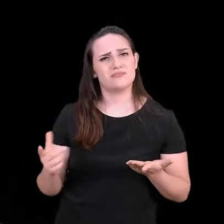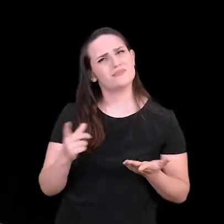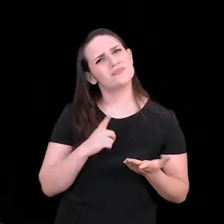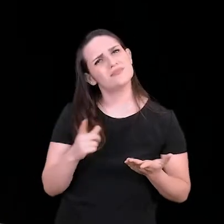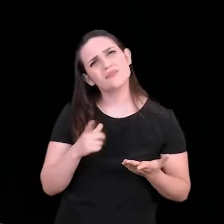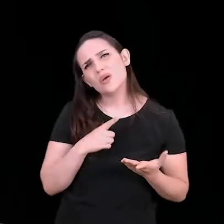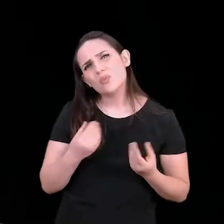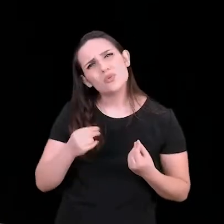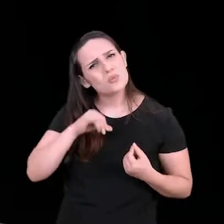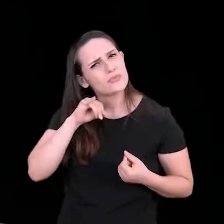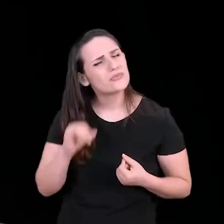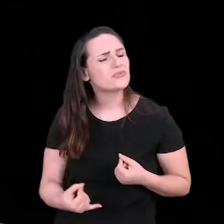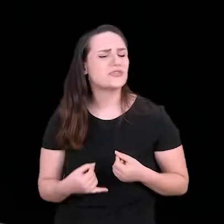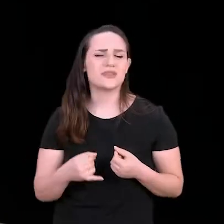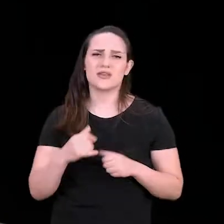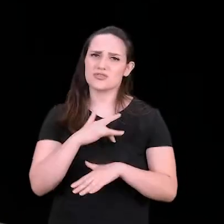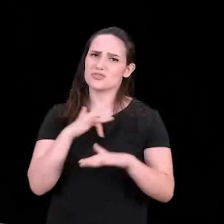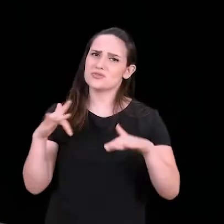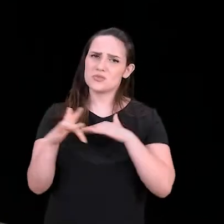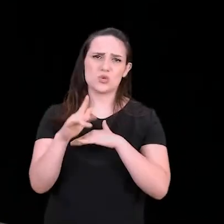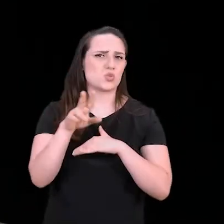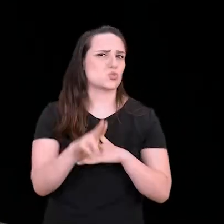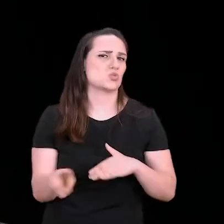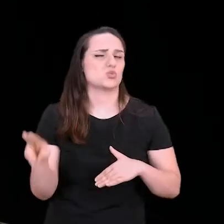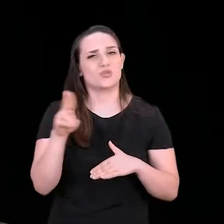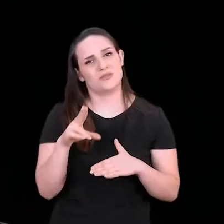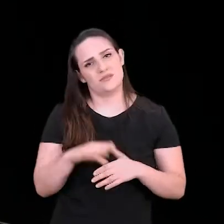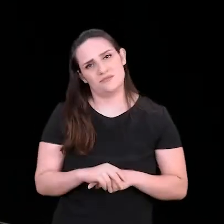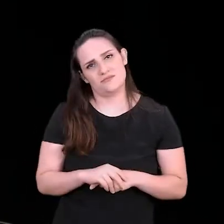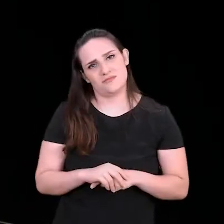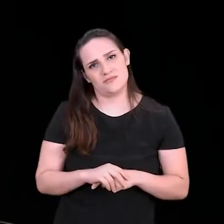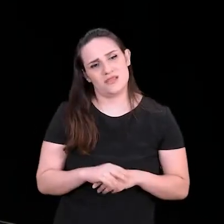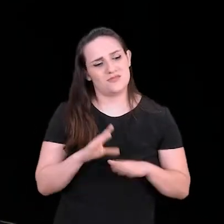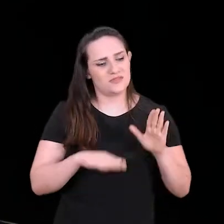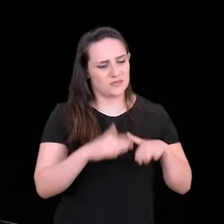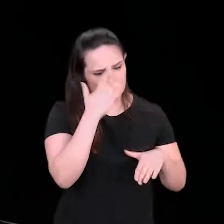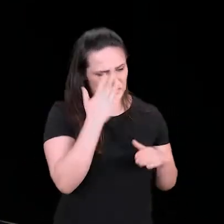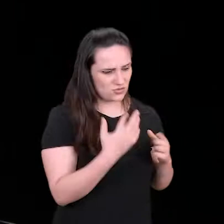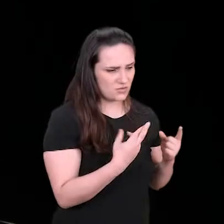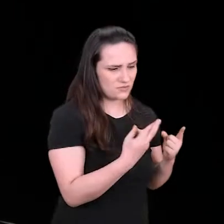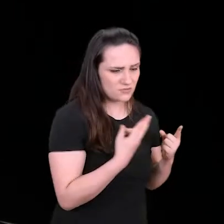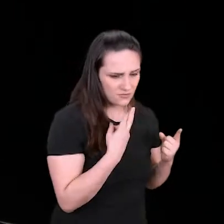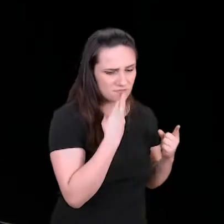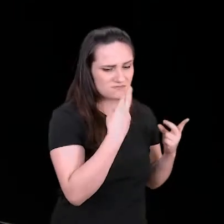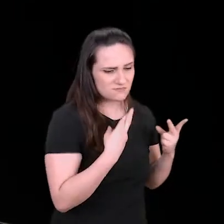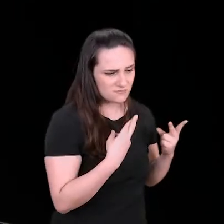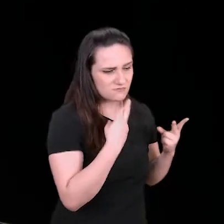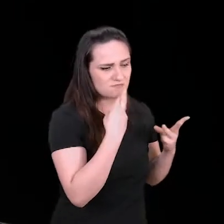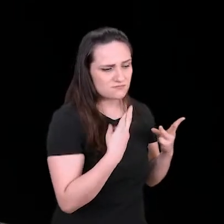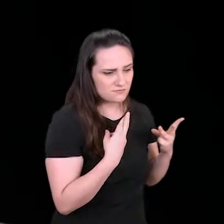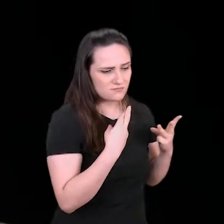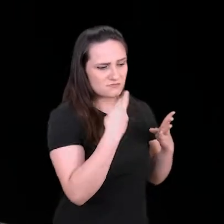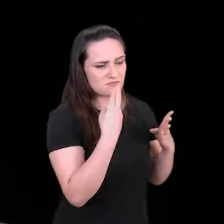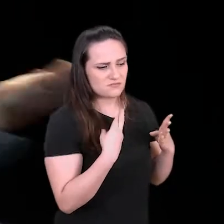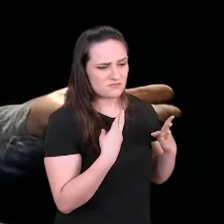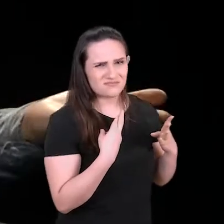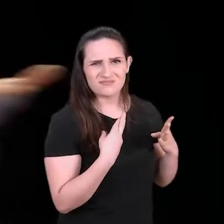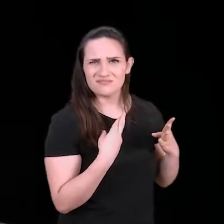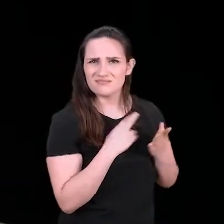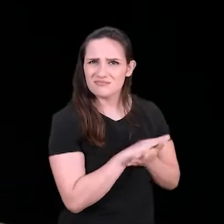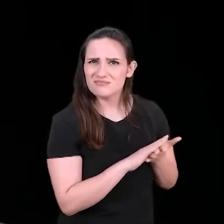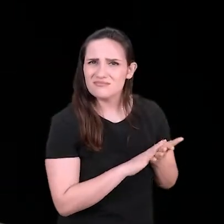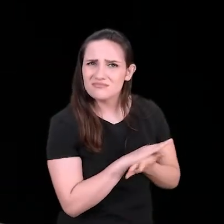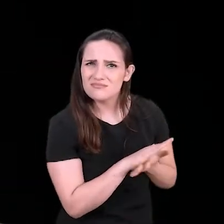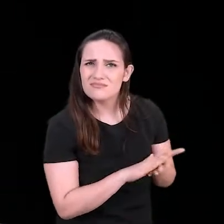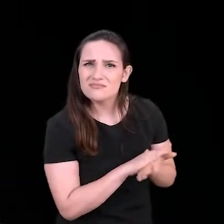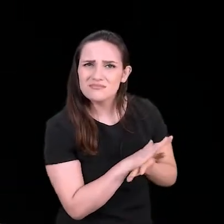naturalmente, com tantas possibilidades que as redes sociais nos oferecem, isso vai deixando o telespectador ali. Ele reage uma vez, duas, três, quatro e